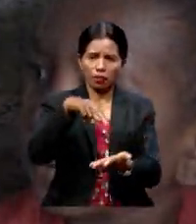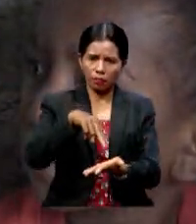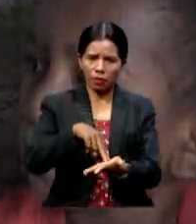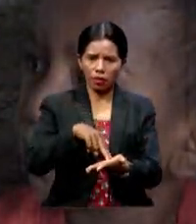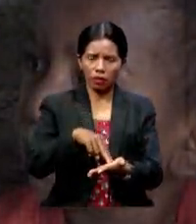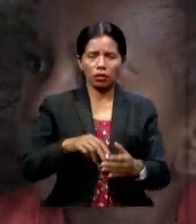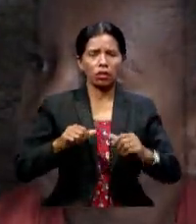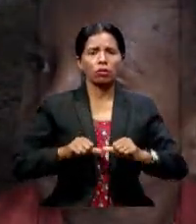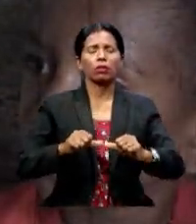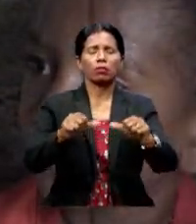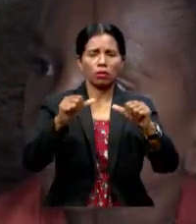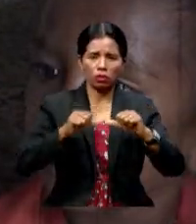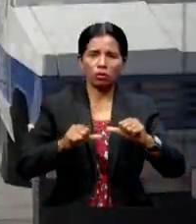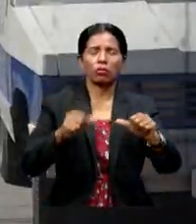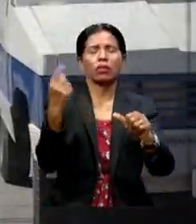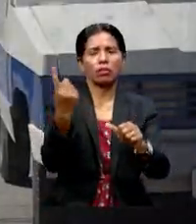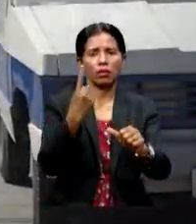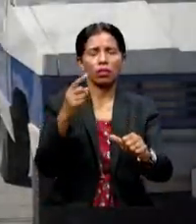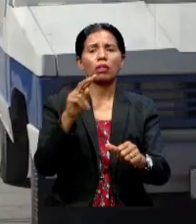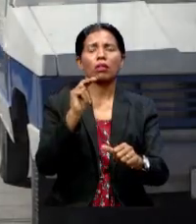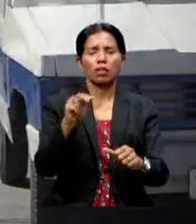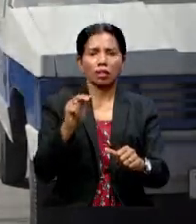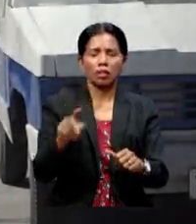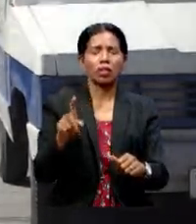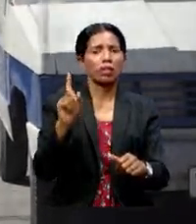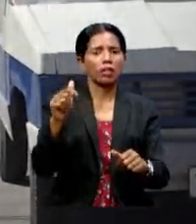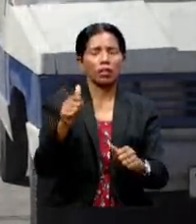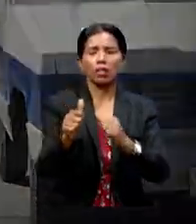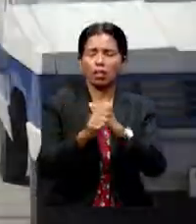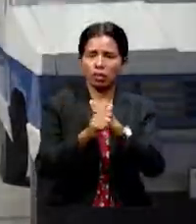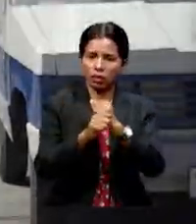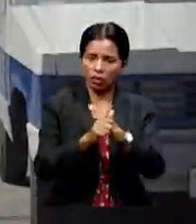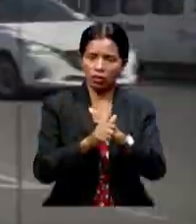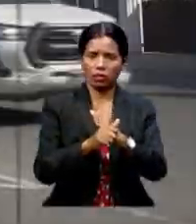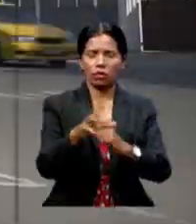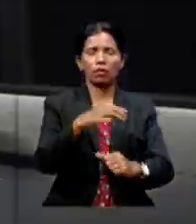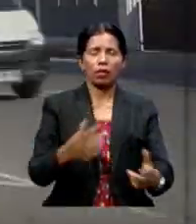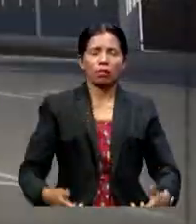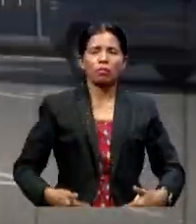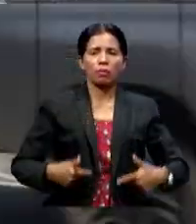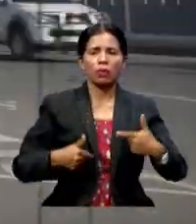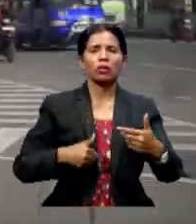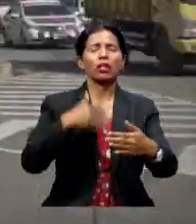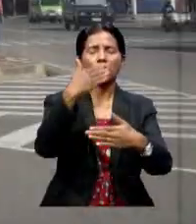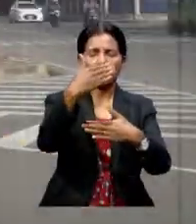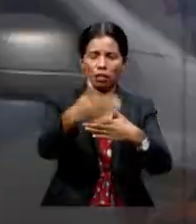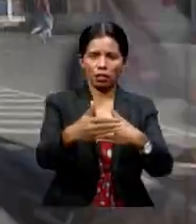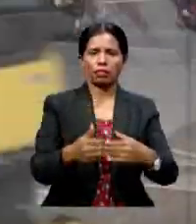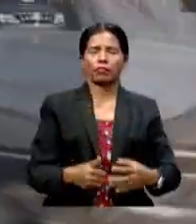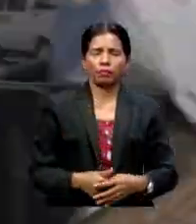o dia luta a soro. O ideia que a ação não maneira, não é bem ultrapassa a situação.